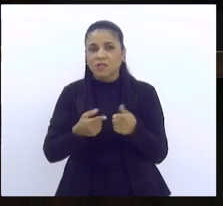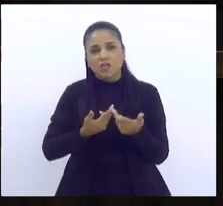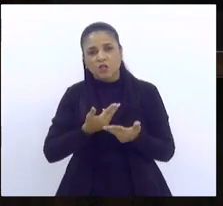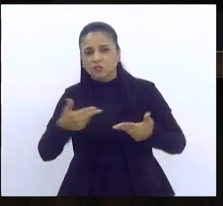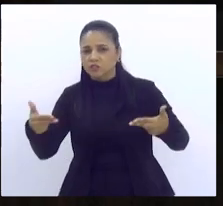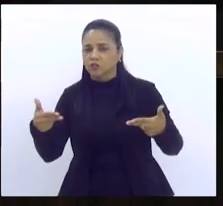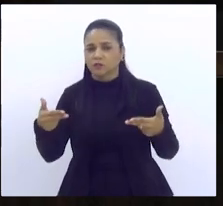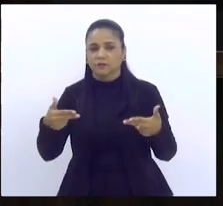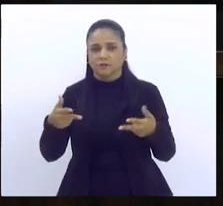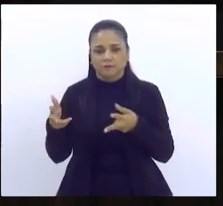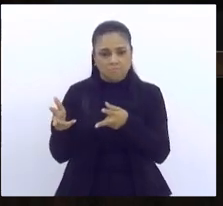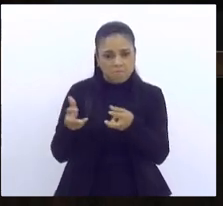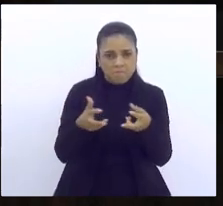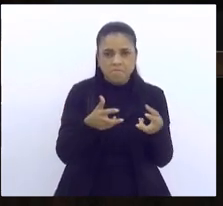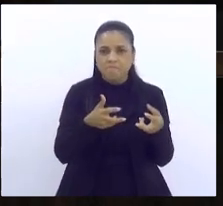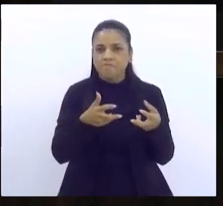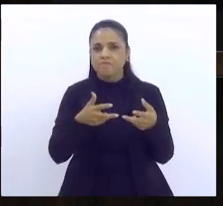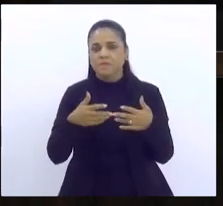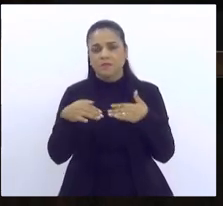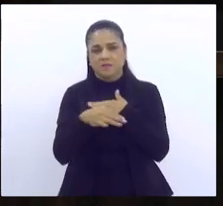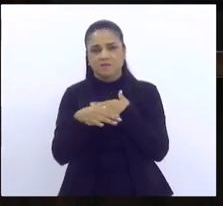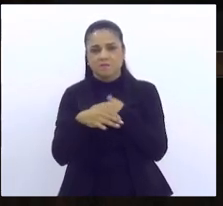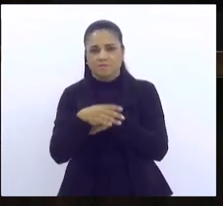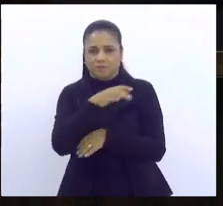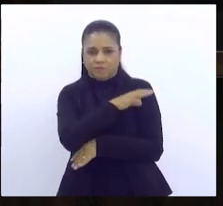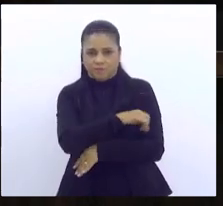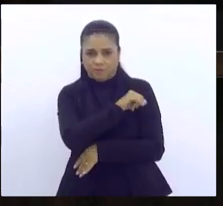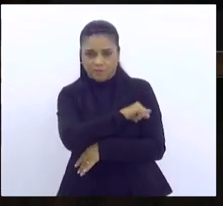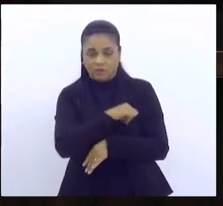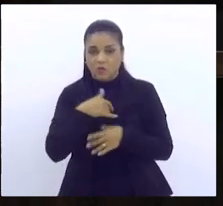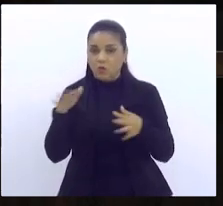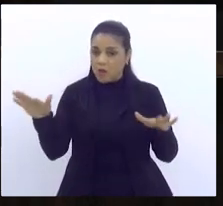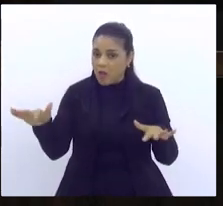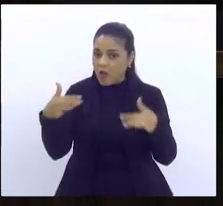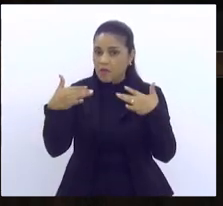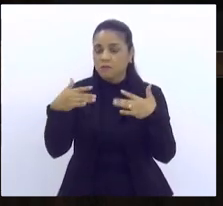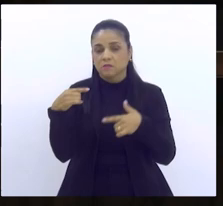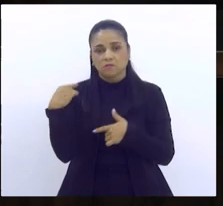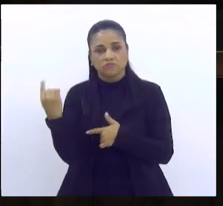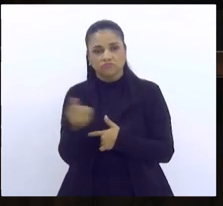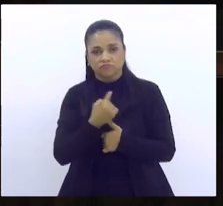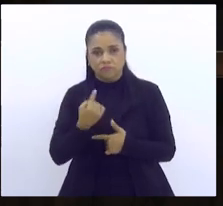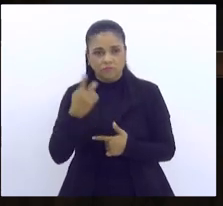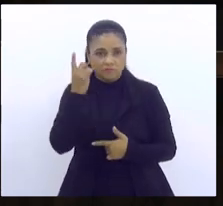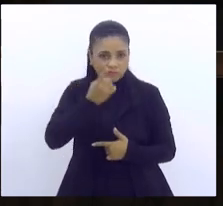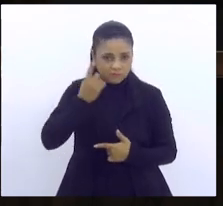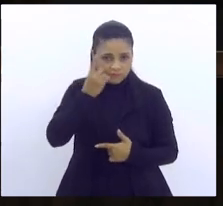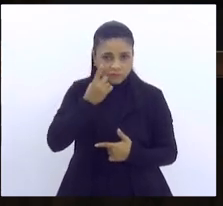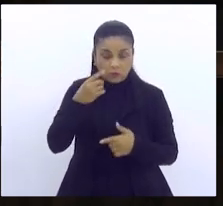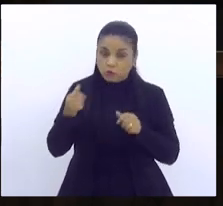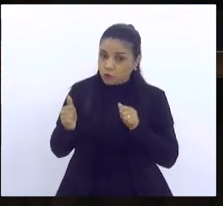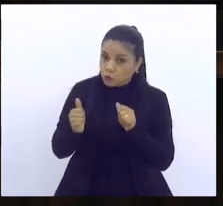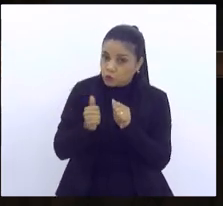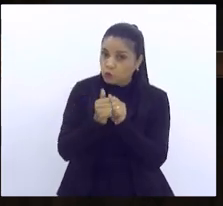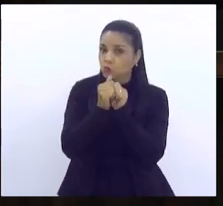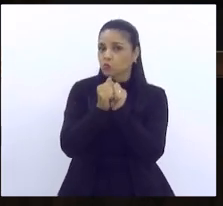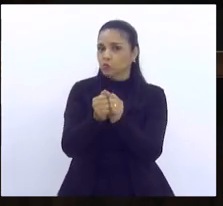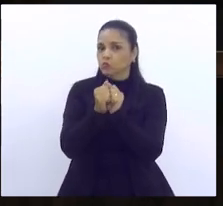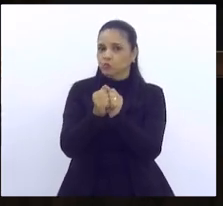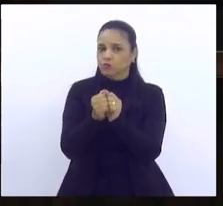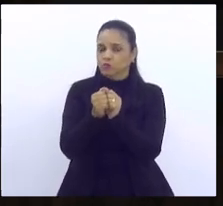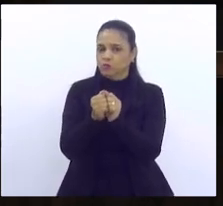que a gente está vendo por aí. Então, eu quero clamar a atenção dos senhores para a gente juntos, isso aqui não